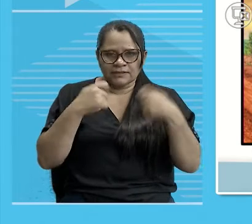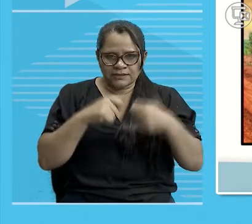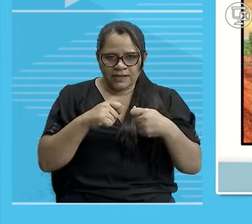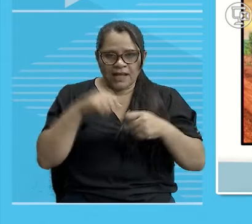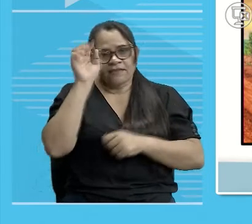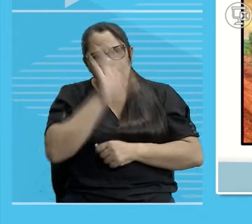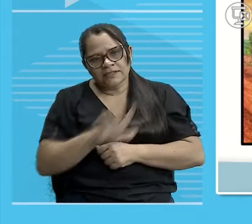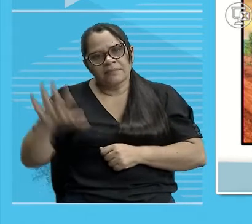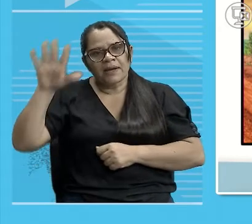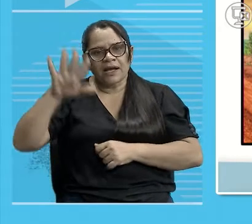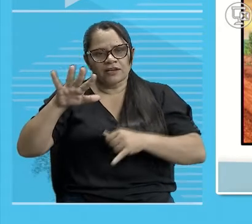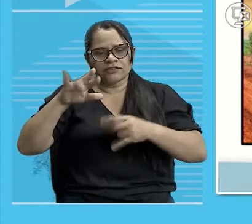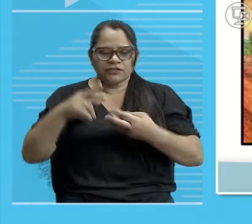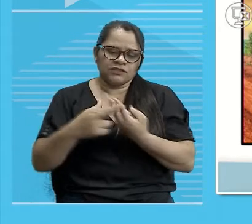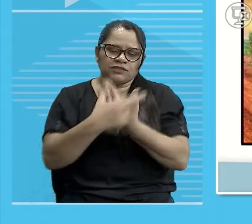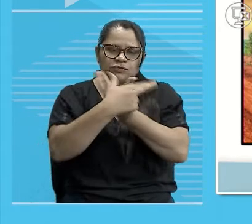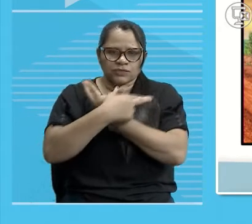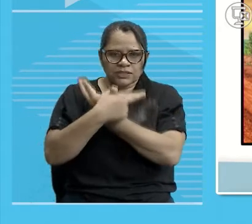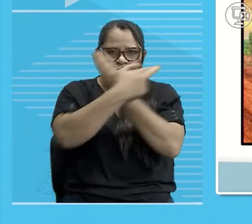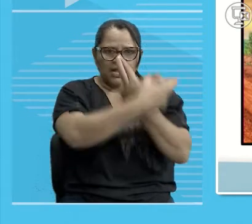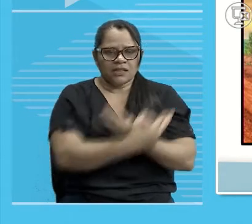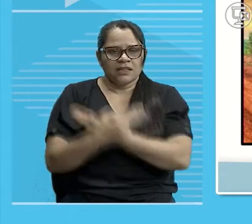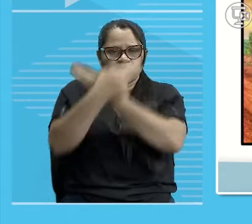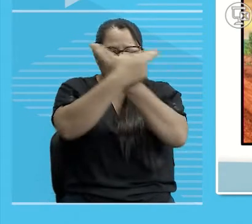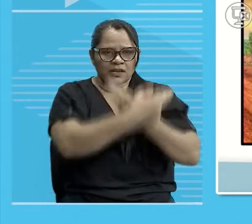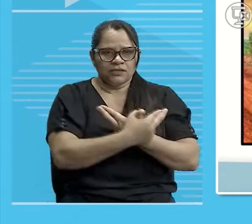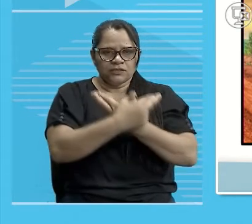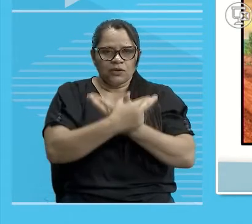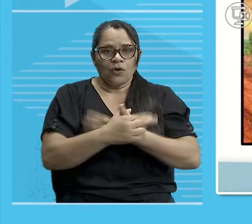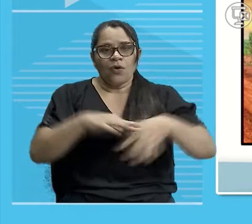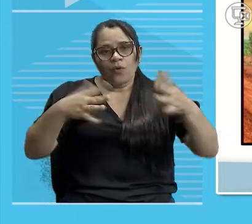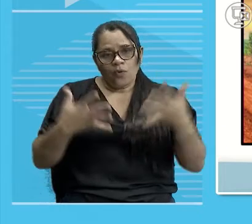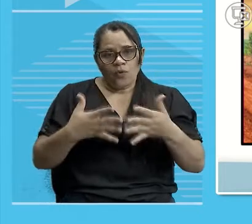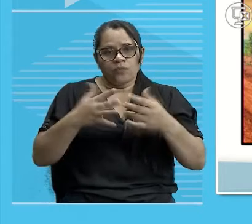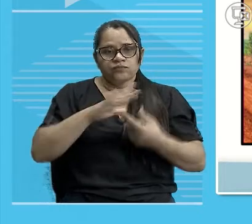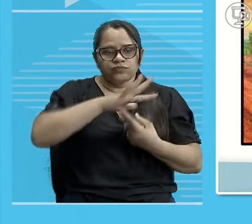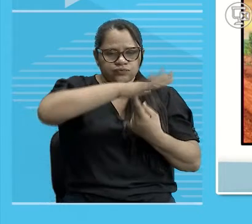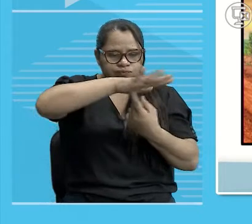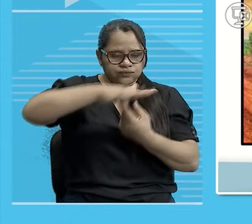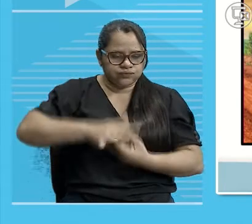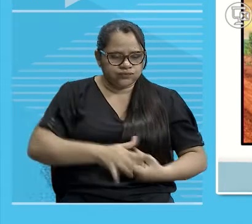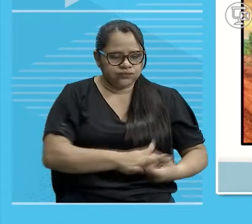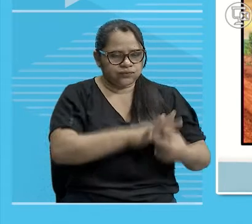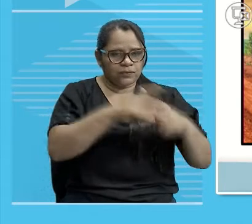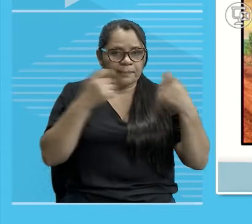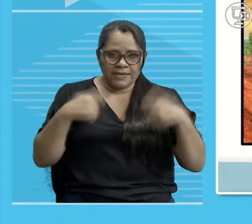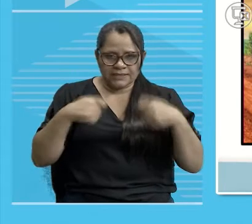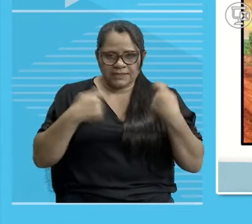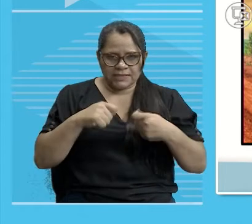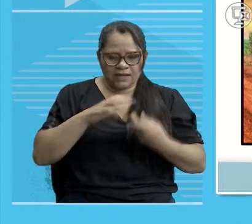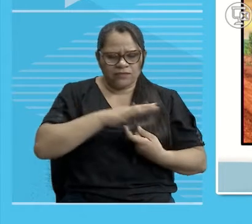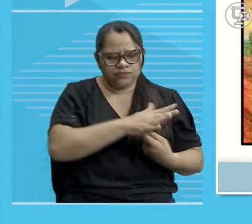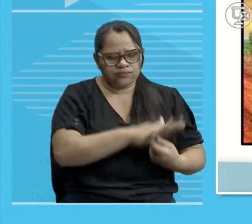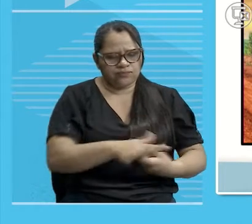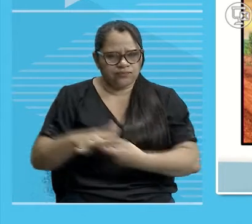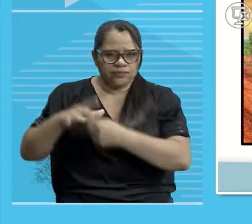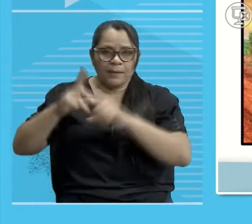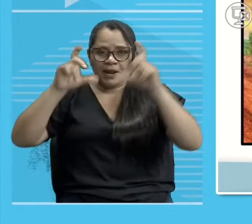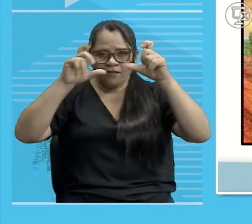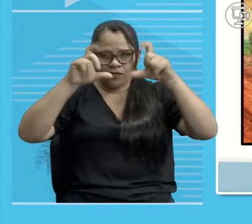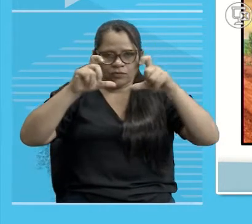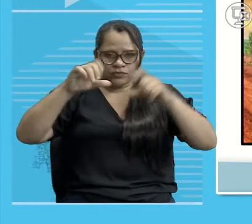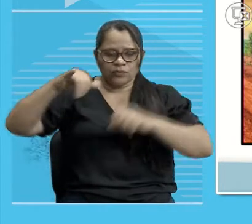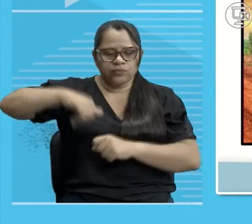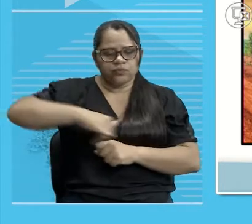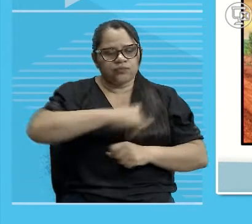imagens por satélite ou você né subir com helicóptero ou com avião para tirar fotos hoje